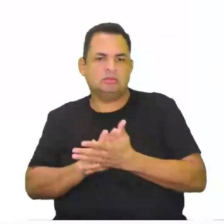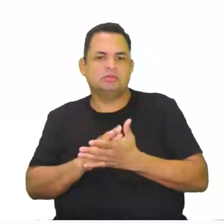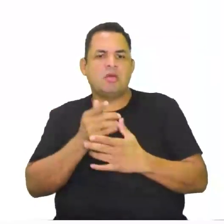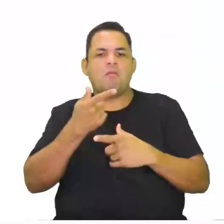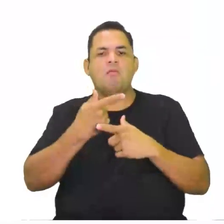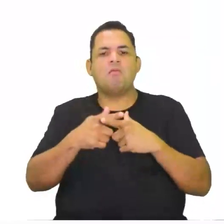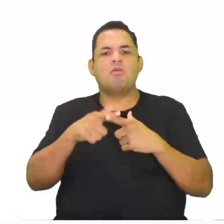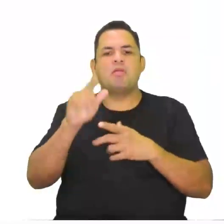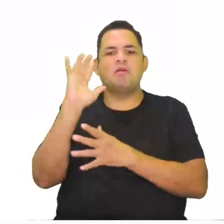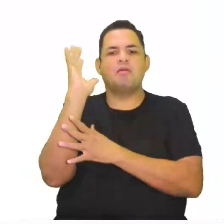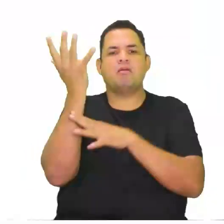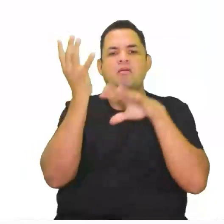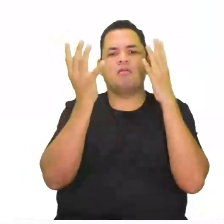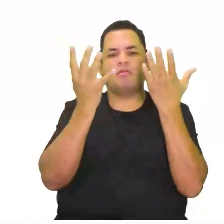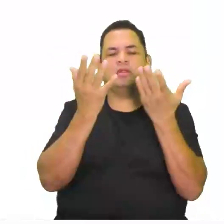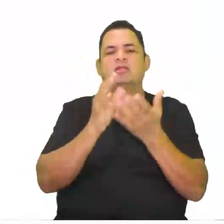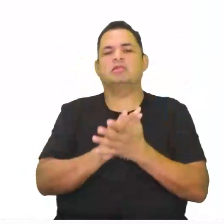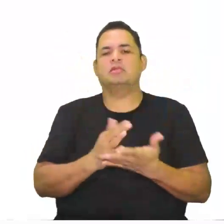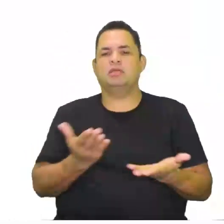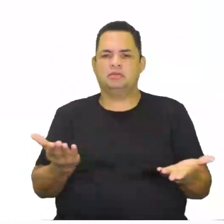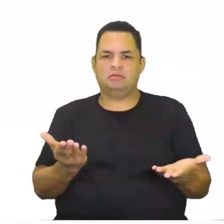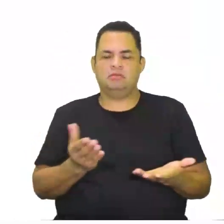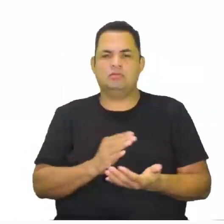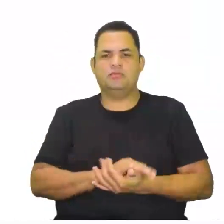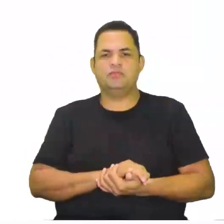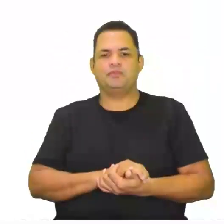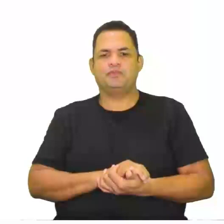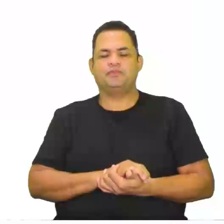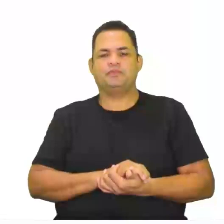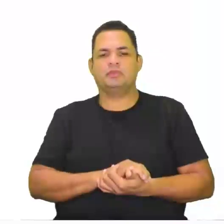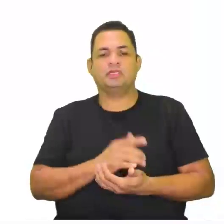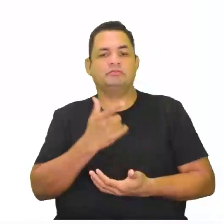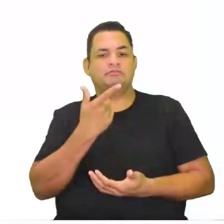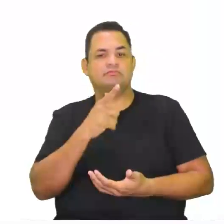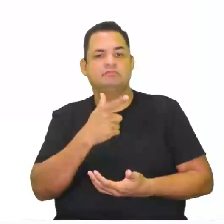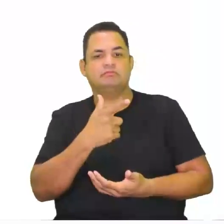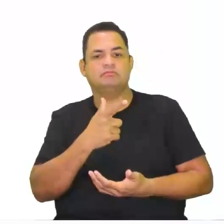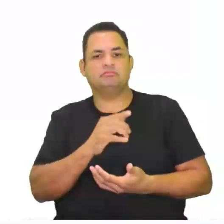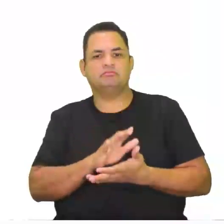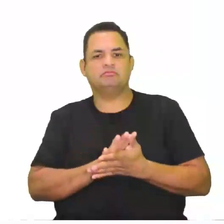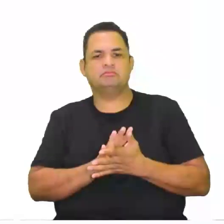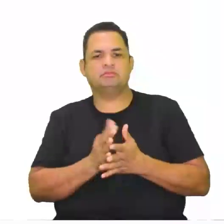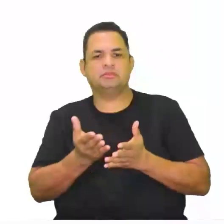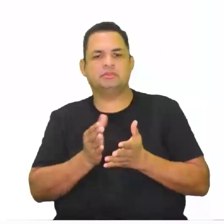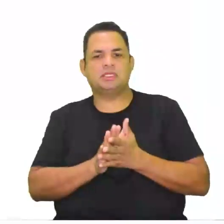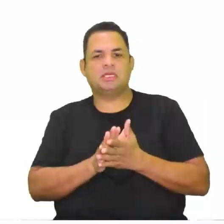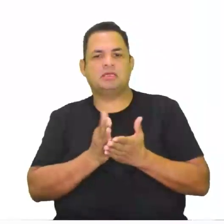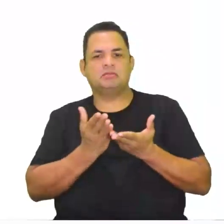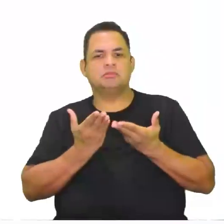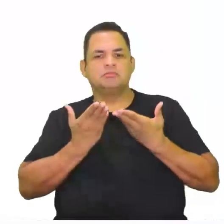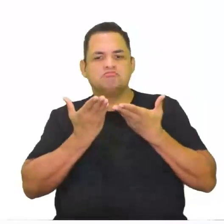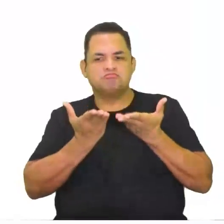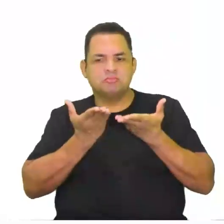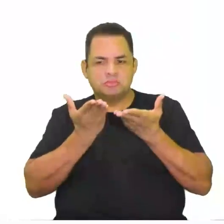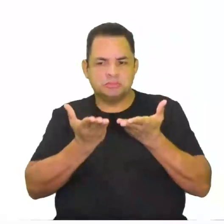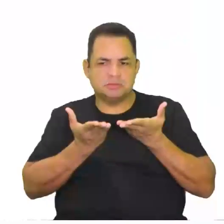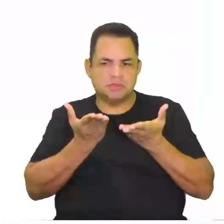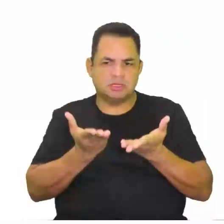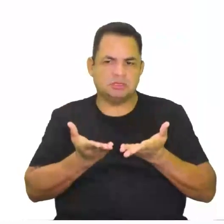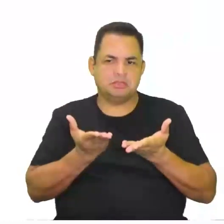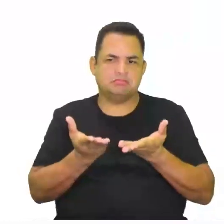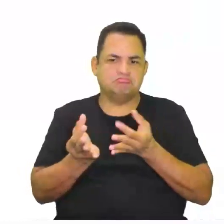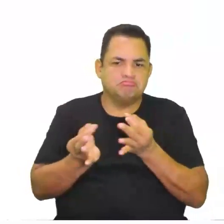ambientais associados ao acúmulo de lixo, né? Só que ele não tem nenhum tipo de tratamento para os efluentes, né? Ele não